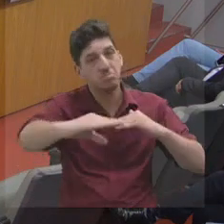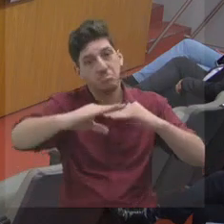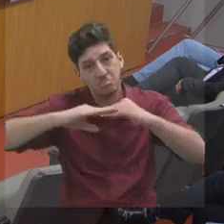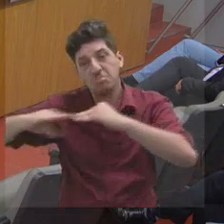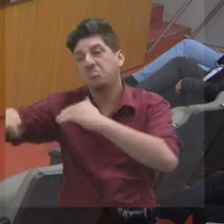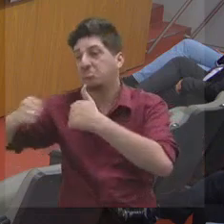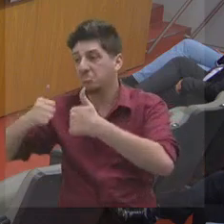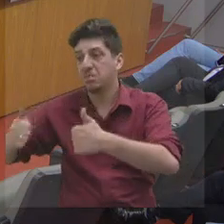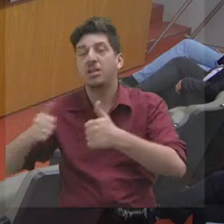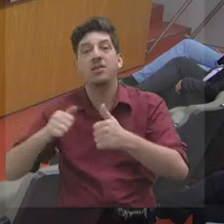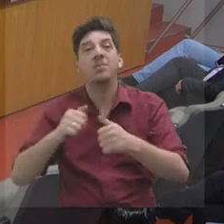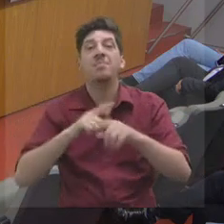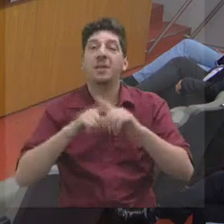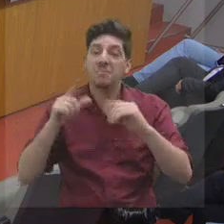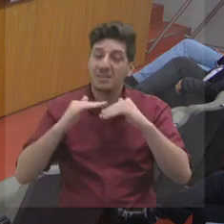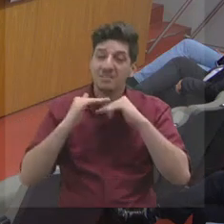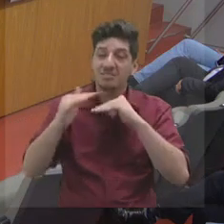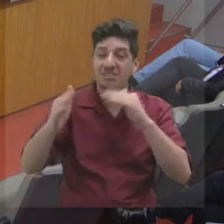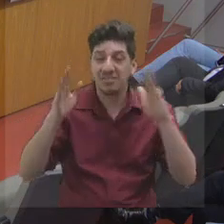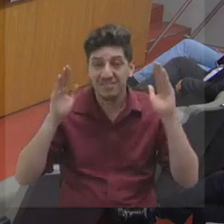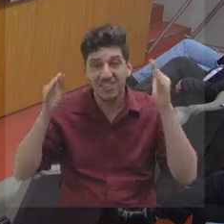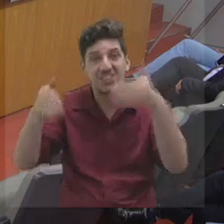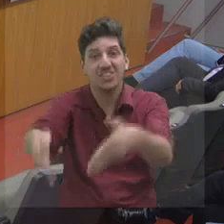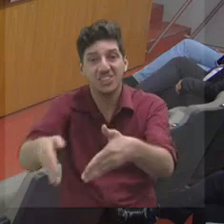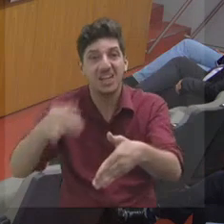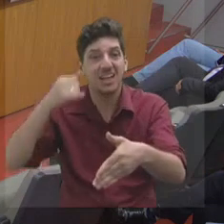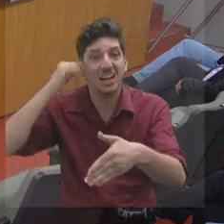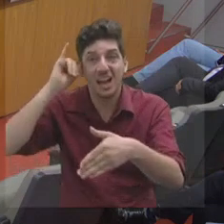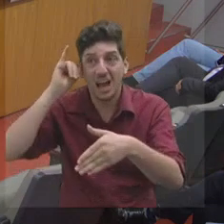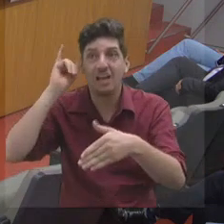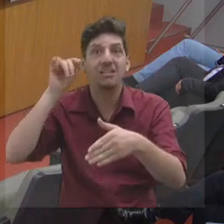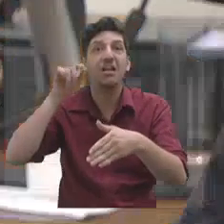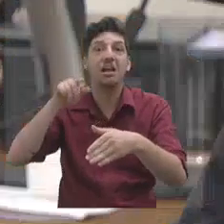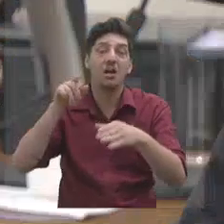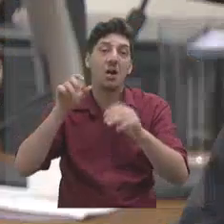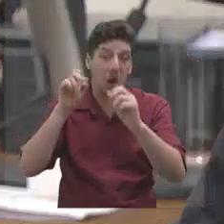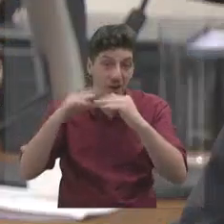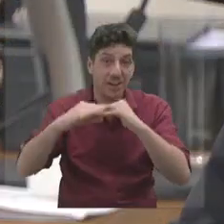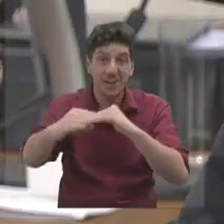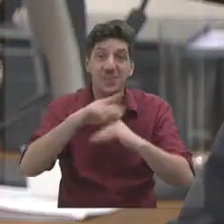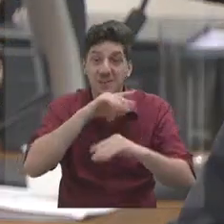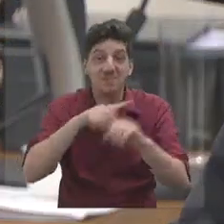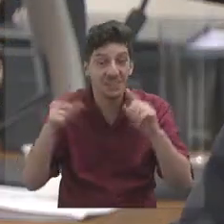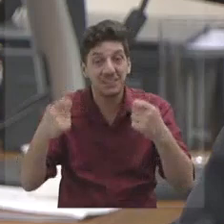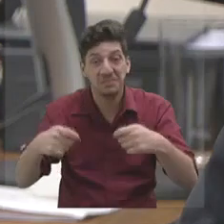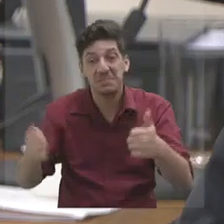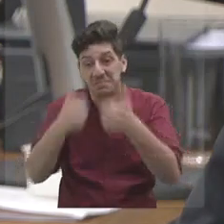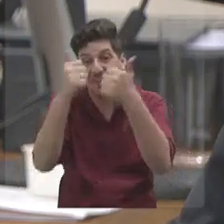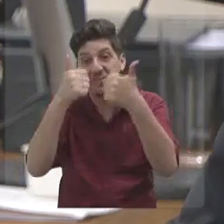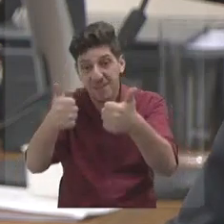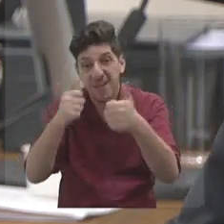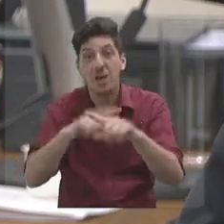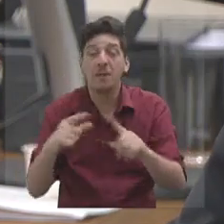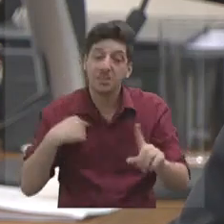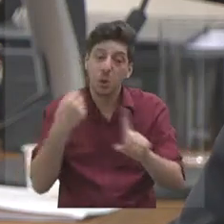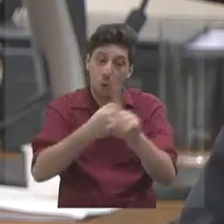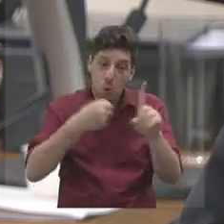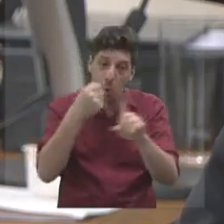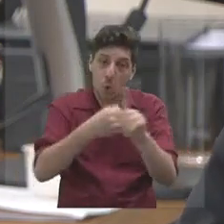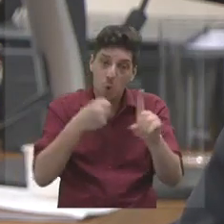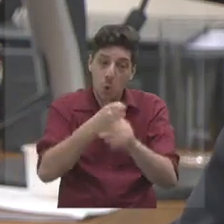esse trecho se tá numa situação ruim também precisa melhorar agora eu venho no movimento popular de luta por moradia